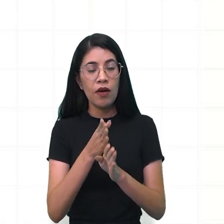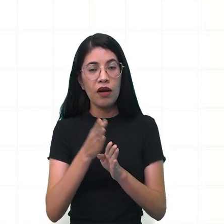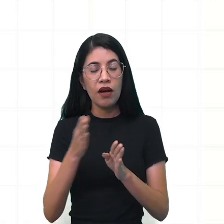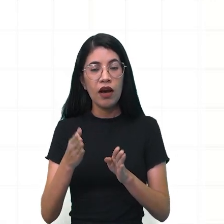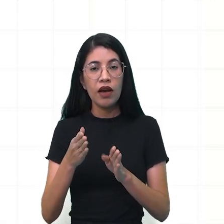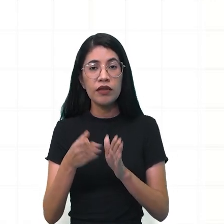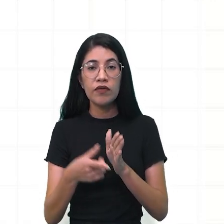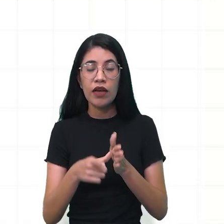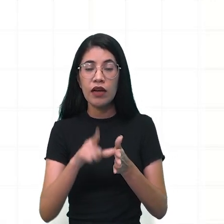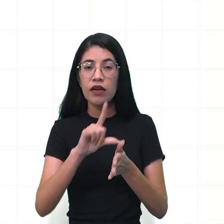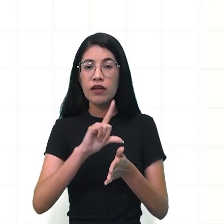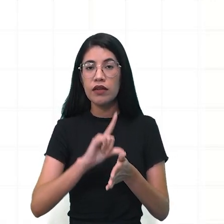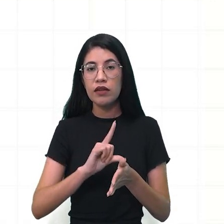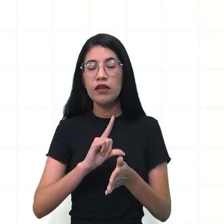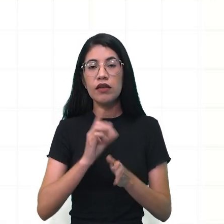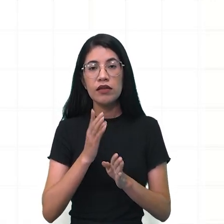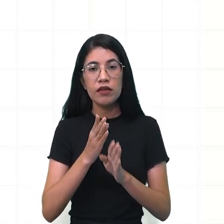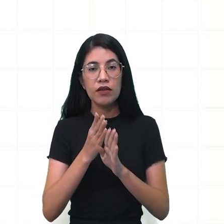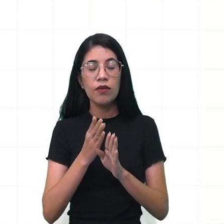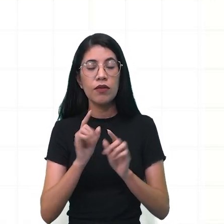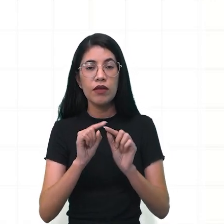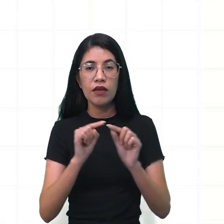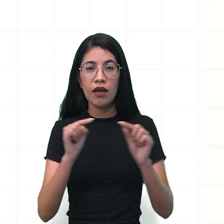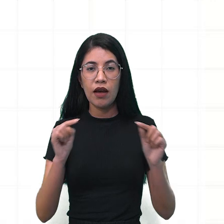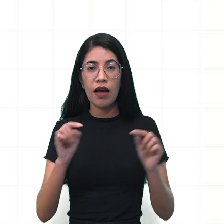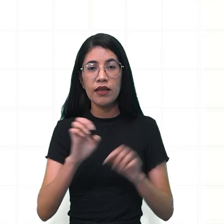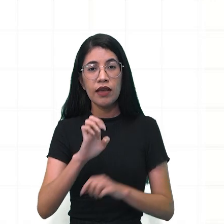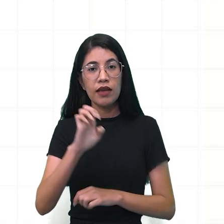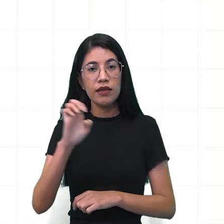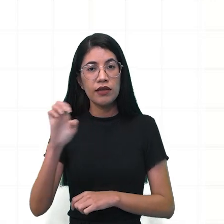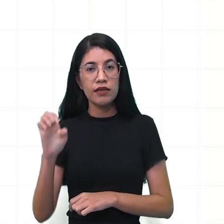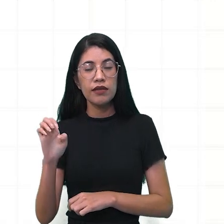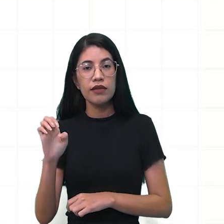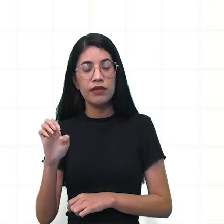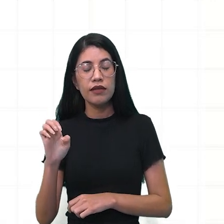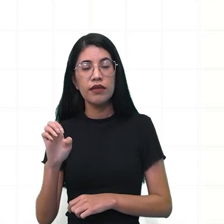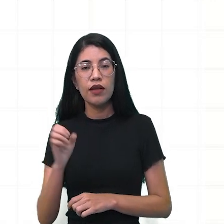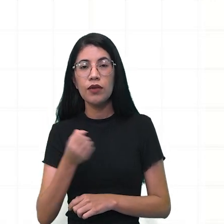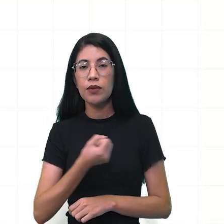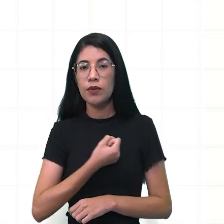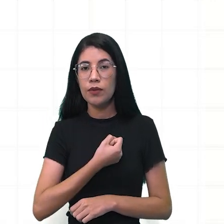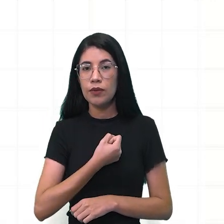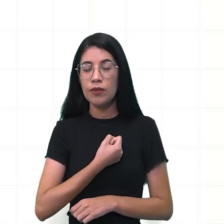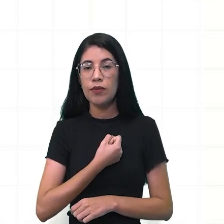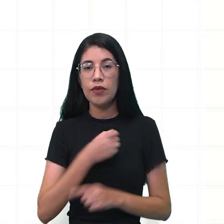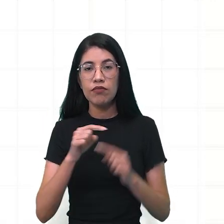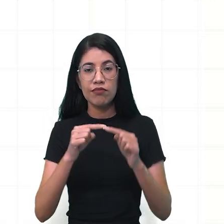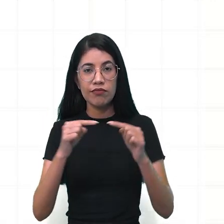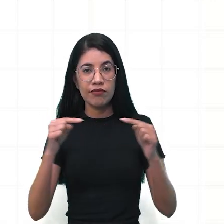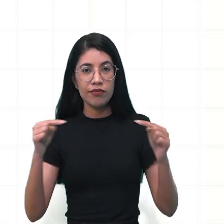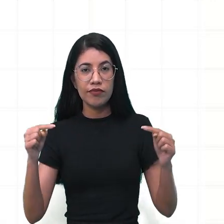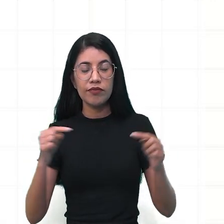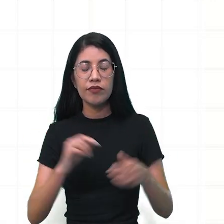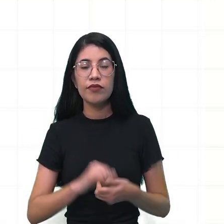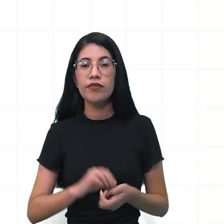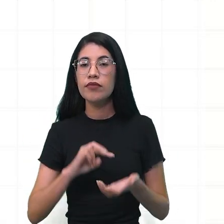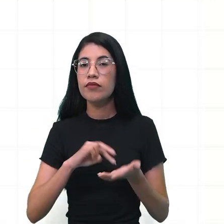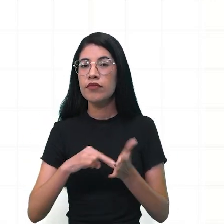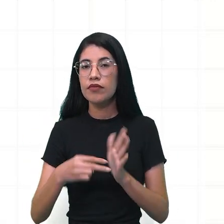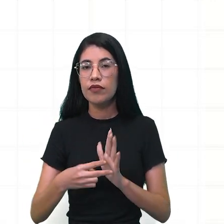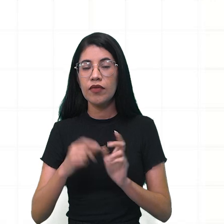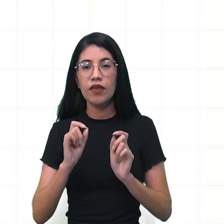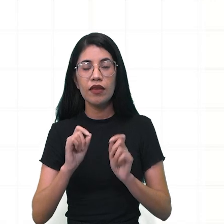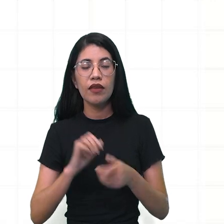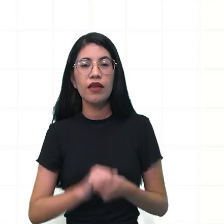que está localizado imediatamente à esquerda desse número na reta numérica. Ou seja, é